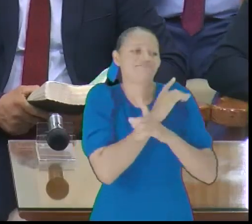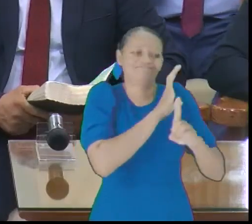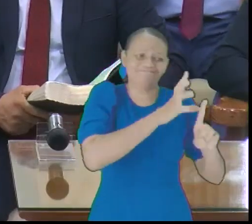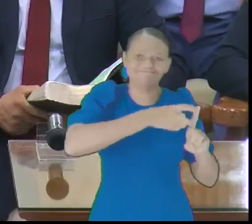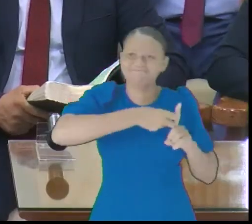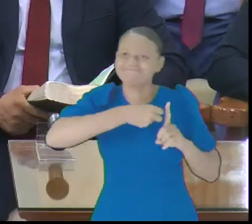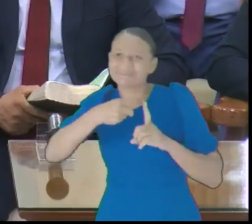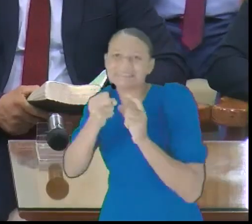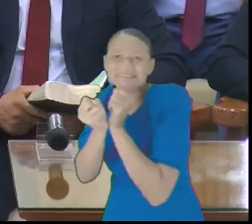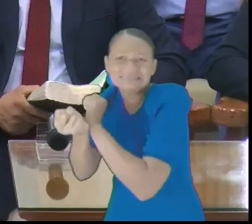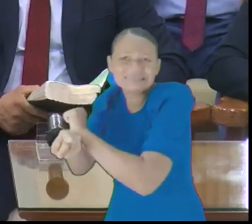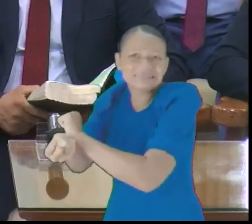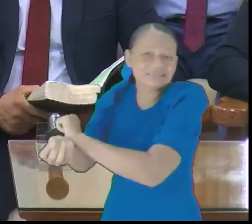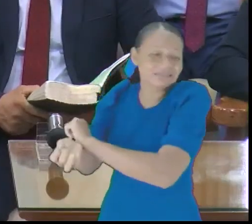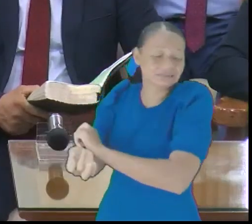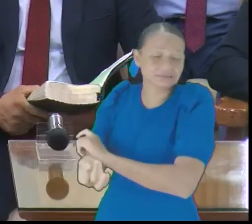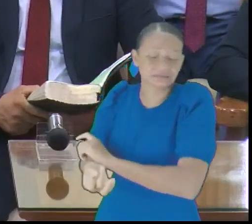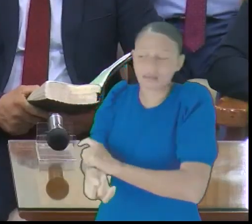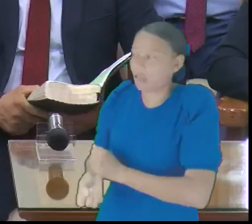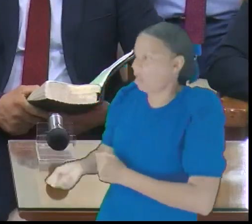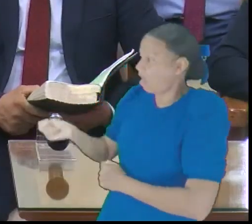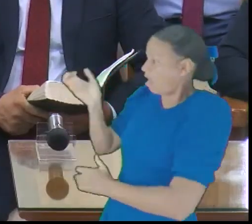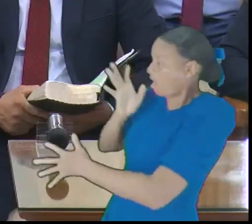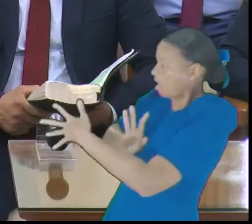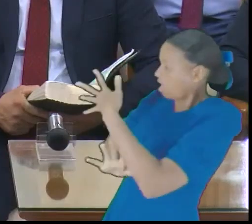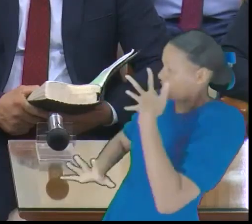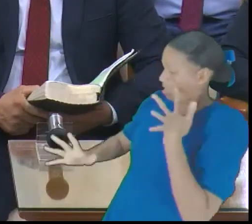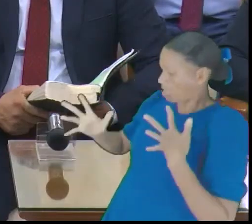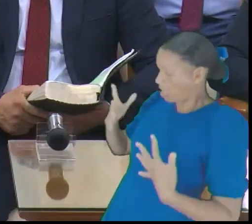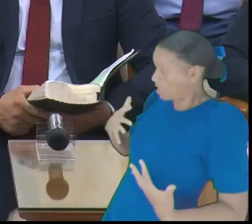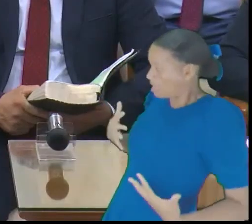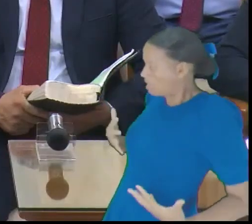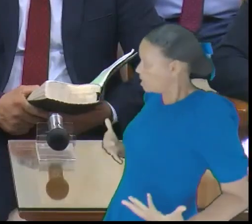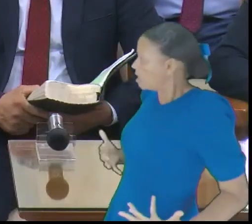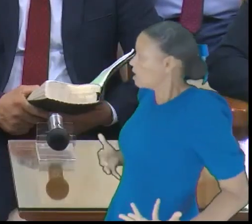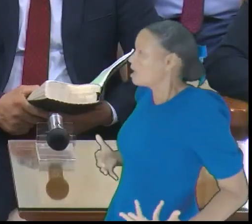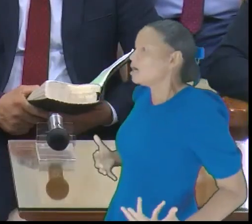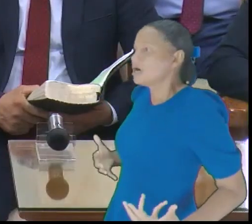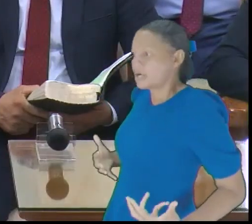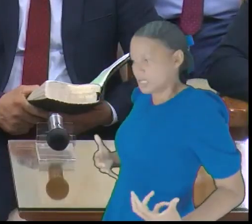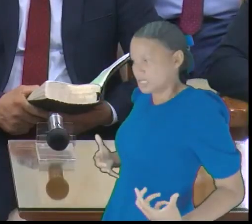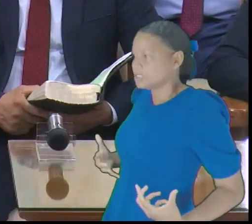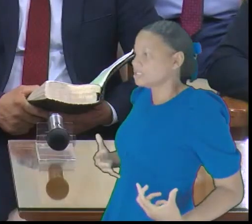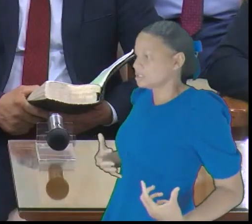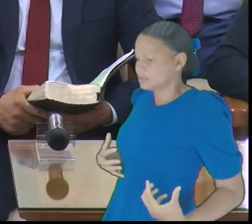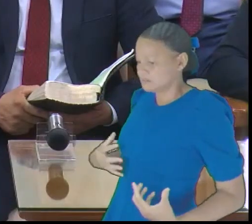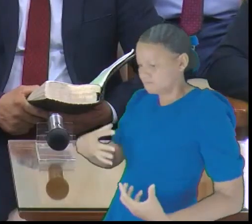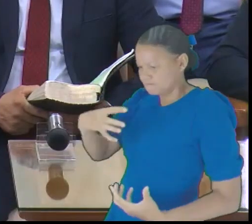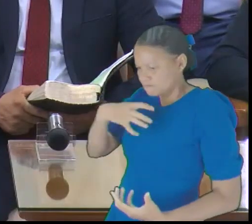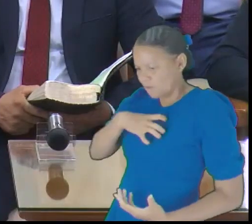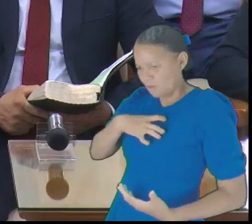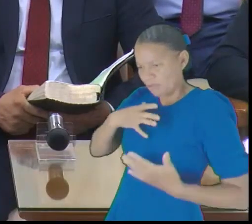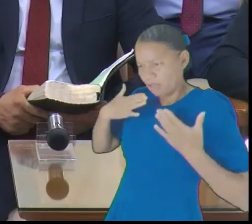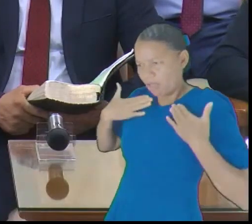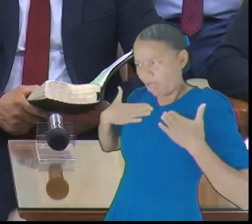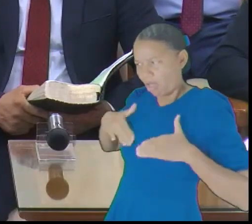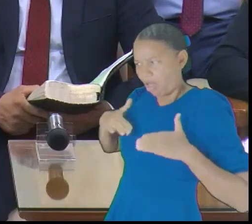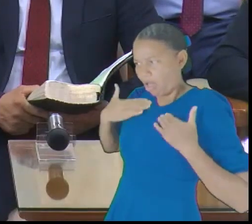também. Quando Abraão recebe aquela notícia, apesar de ser um homem